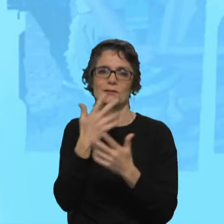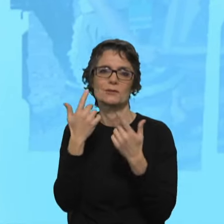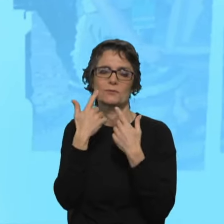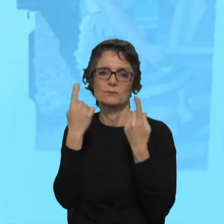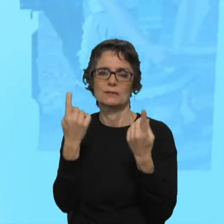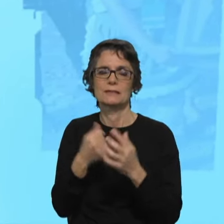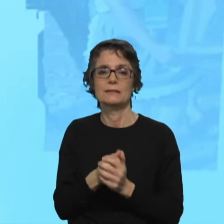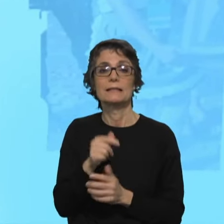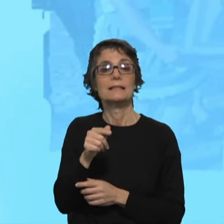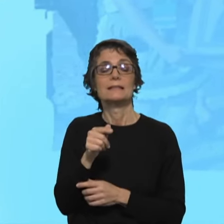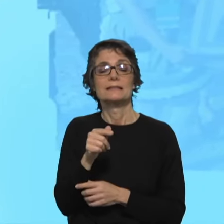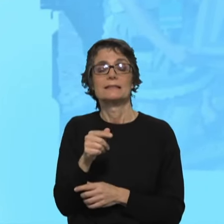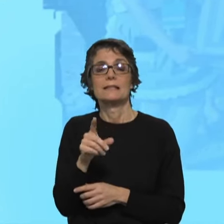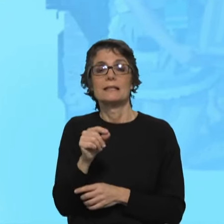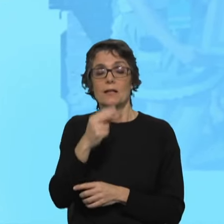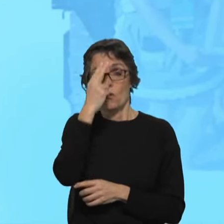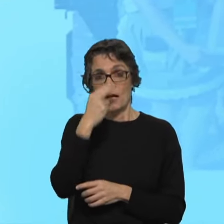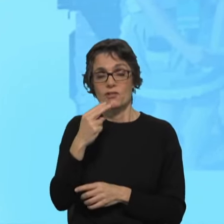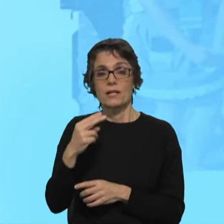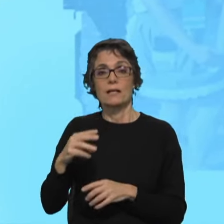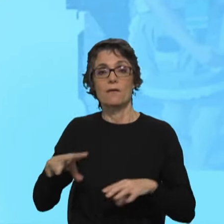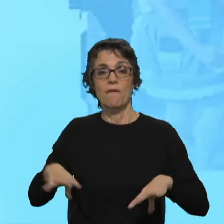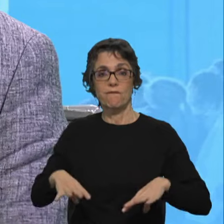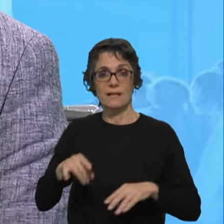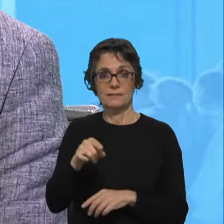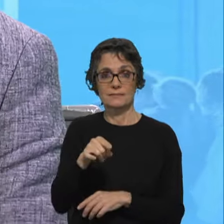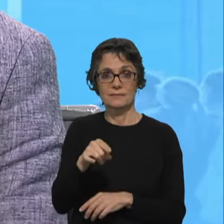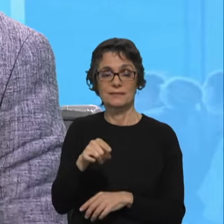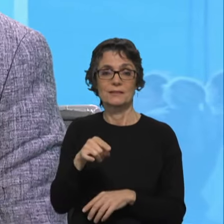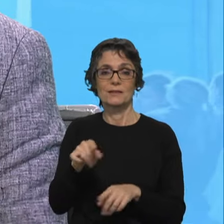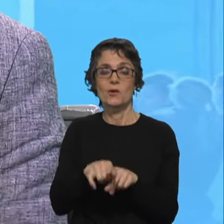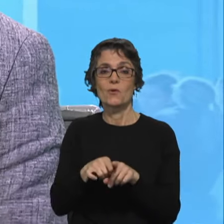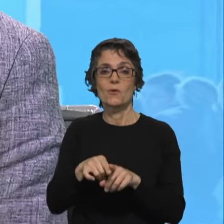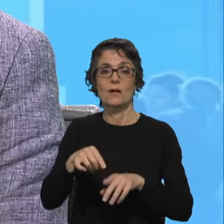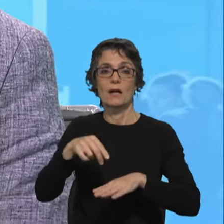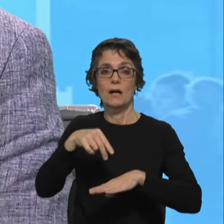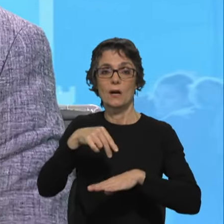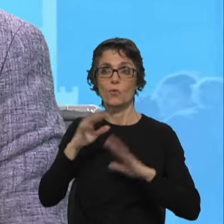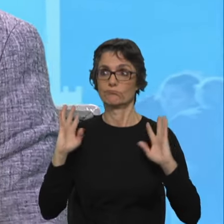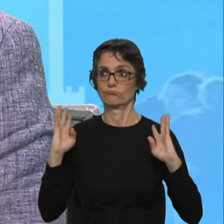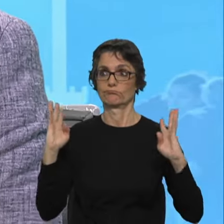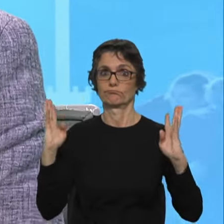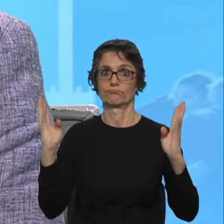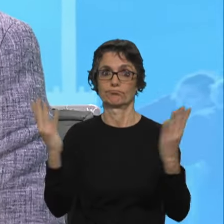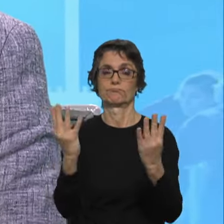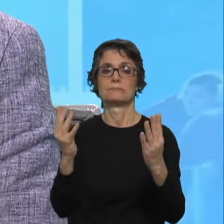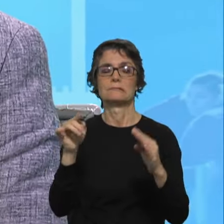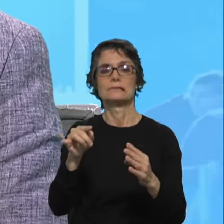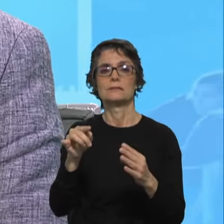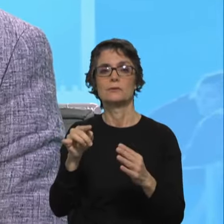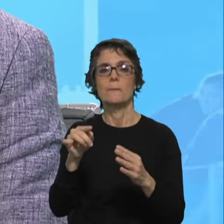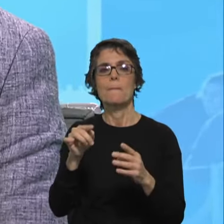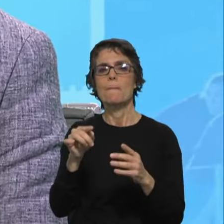Ex Libris da cidade, que é o Castelo da Feira, que serve de palco, a sua muralha serve de fundo à